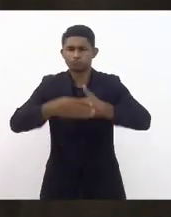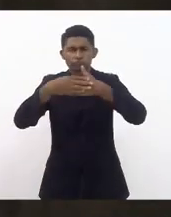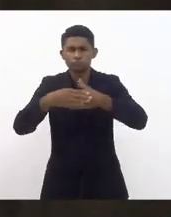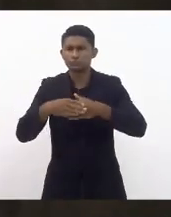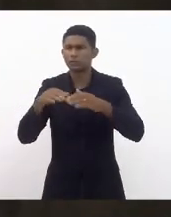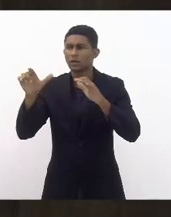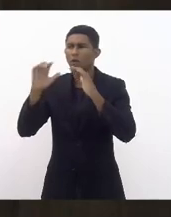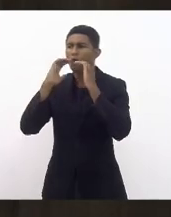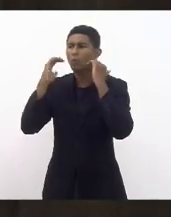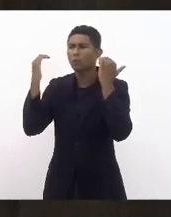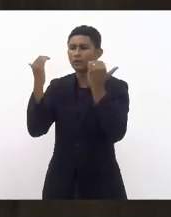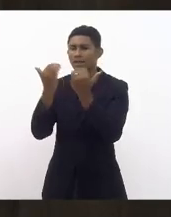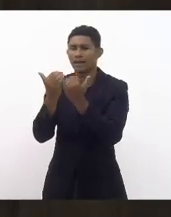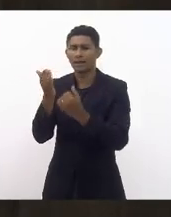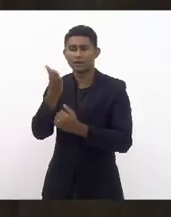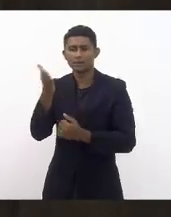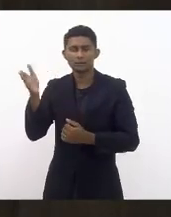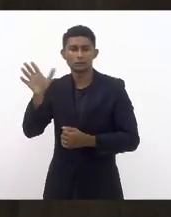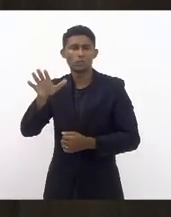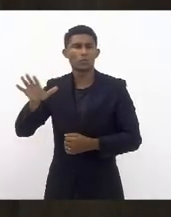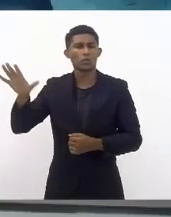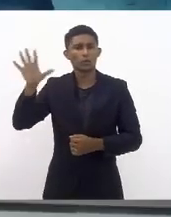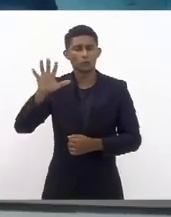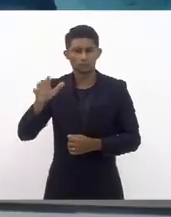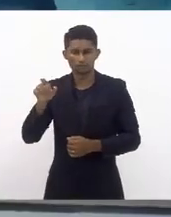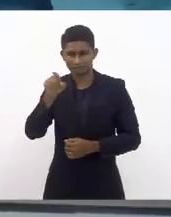UESO, professores,